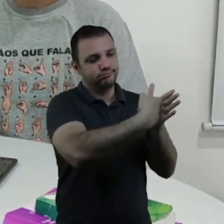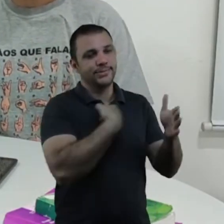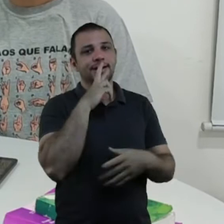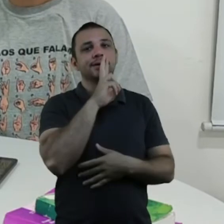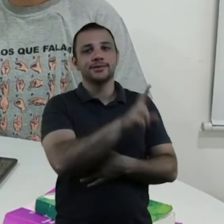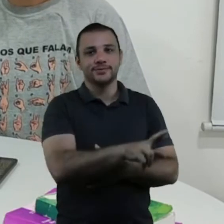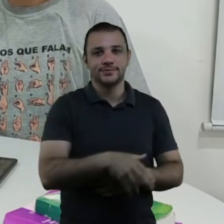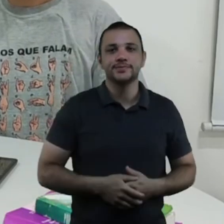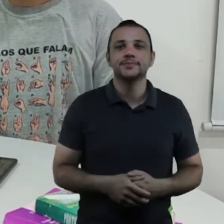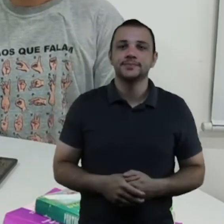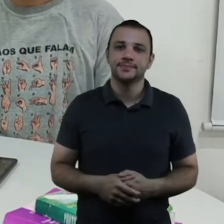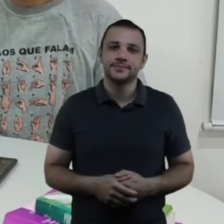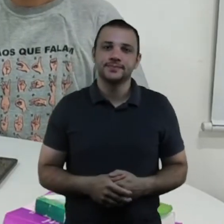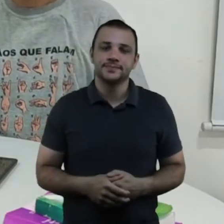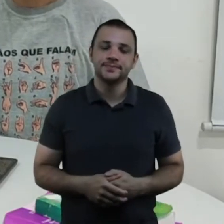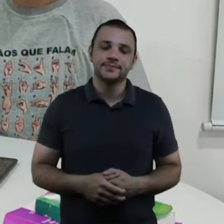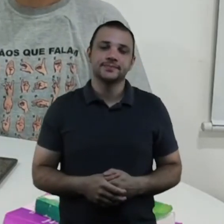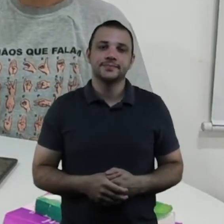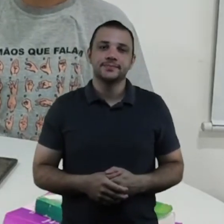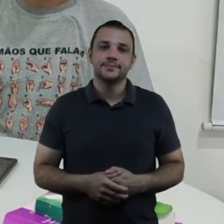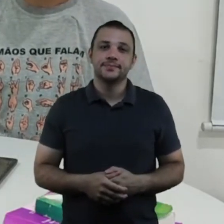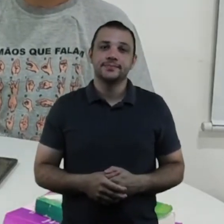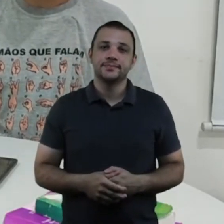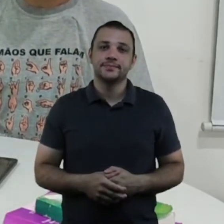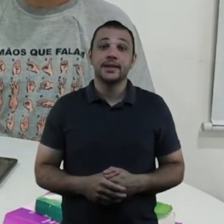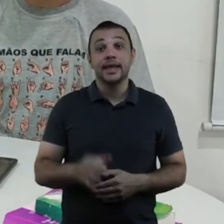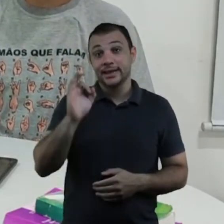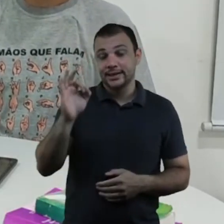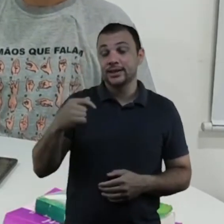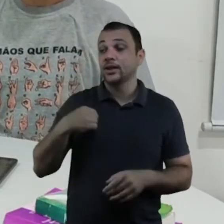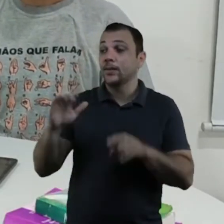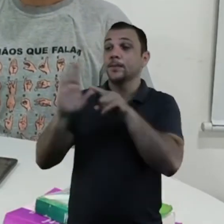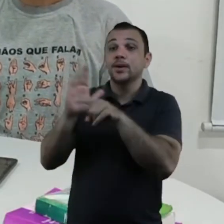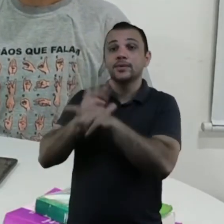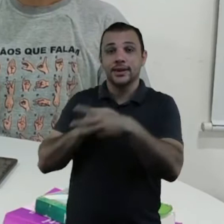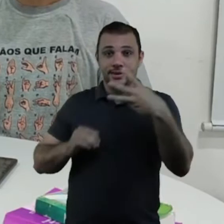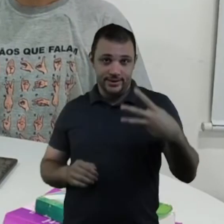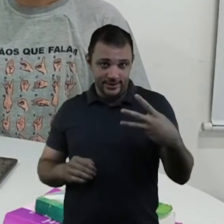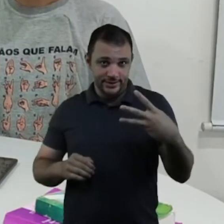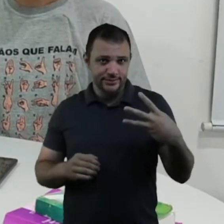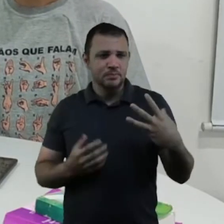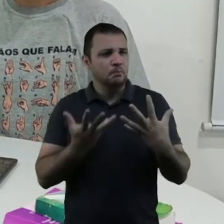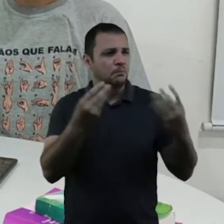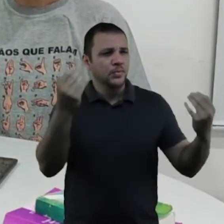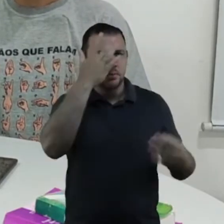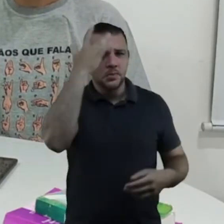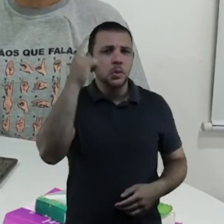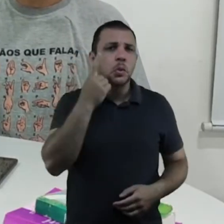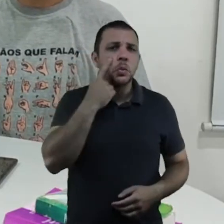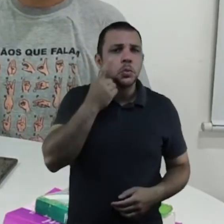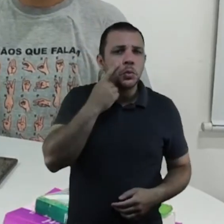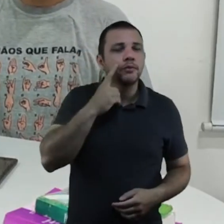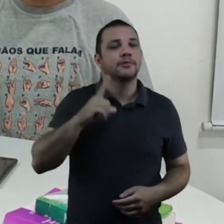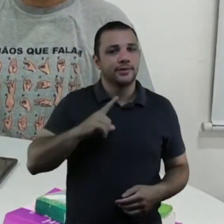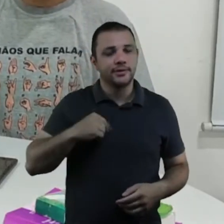assistivas. Pois bem, nós solicitamos aqui 3 perguntinhas rápidas, tá? Que geralmente são feitas com frequência, tá? Eu